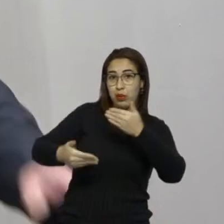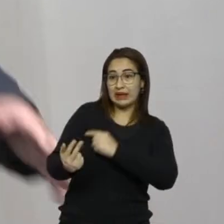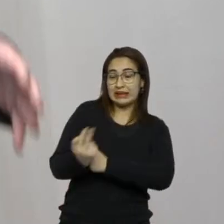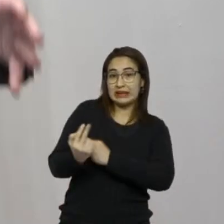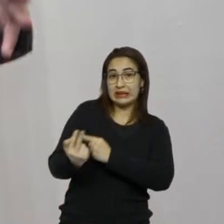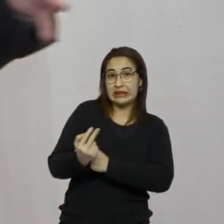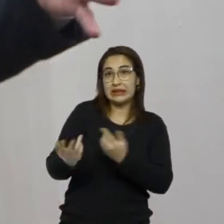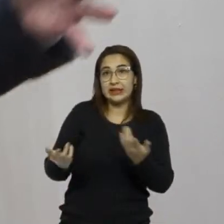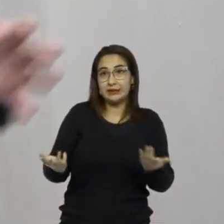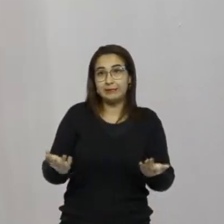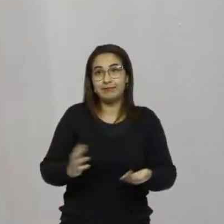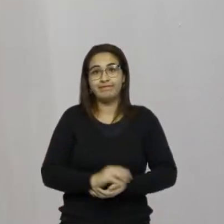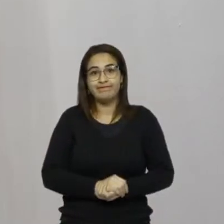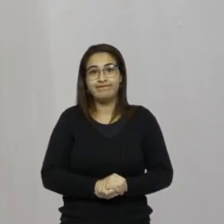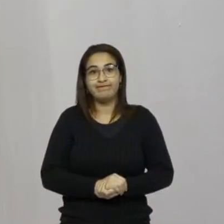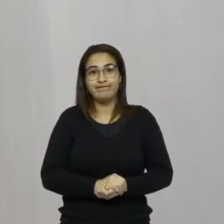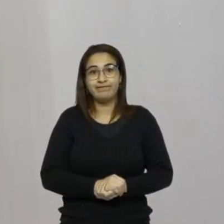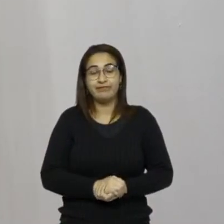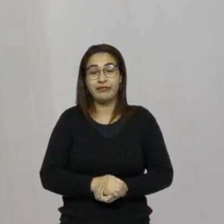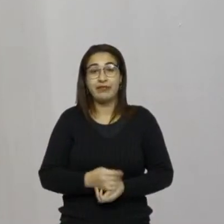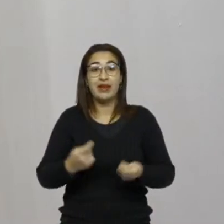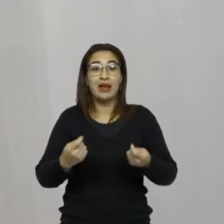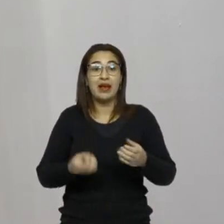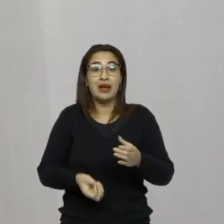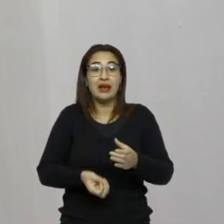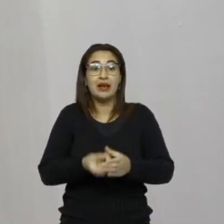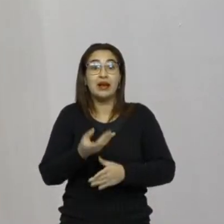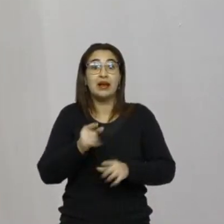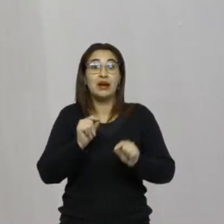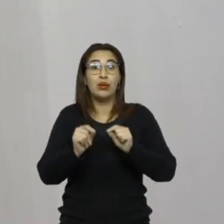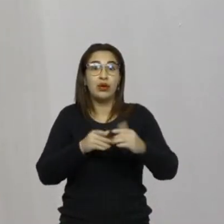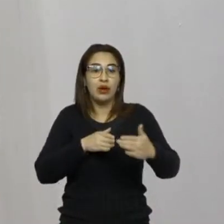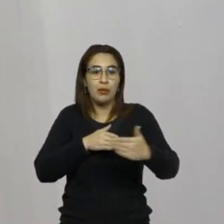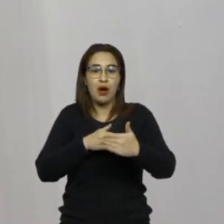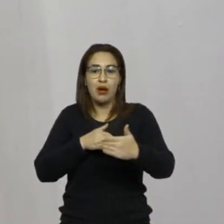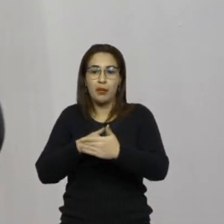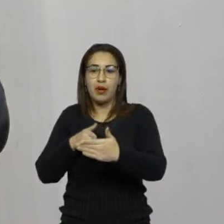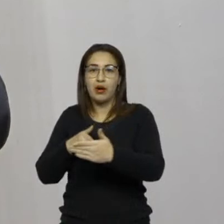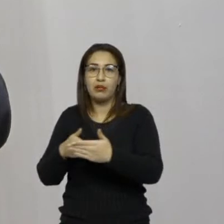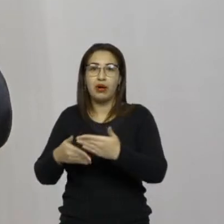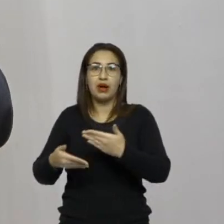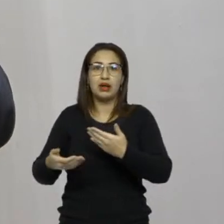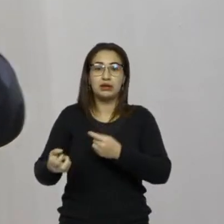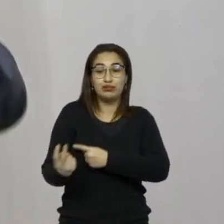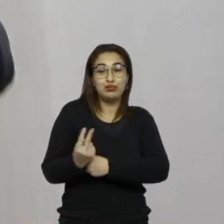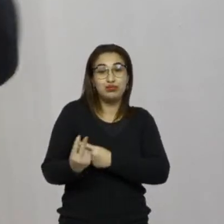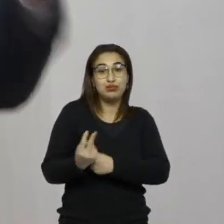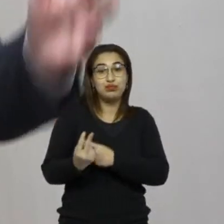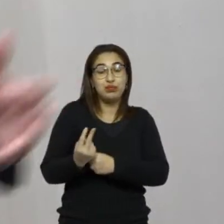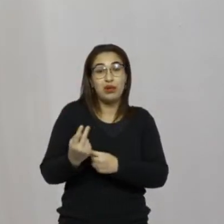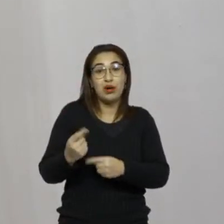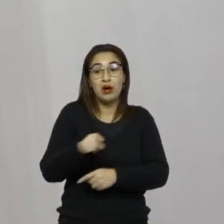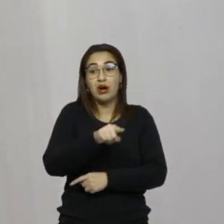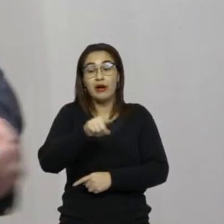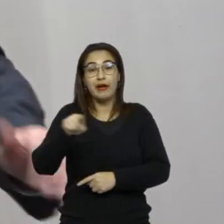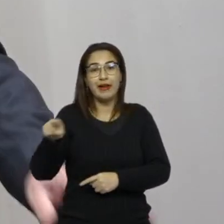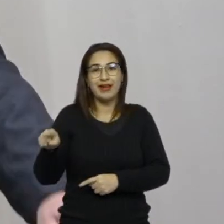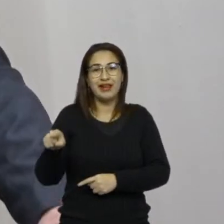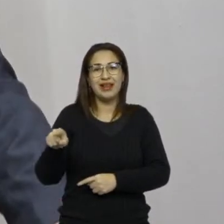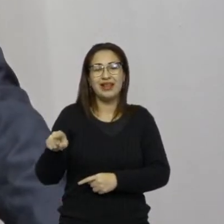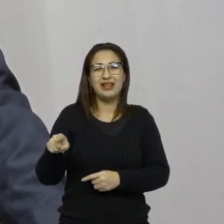Ele tem que criar as barreiras para se proteger daqueles que utilizam